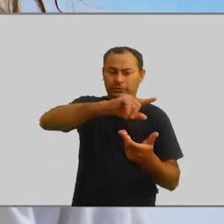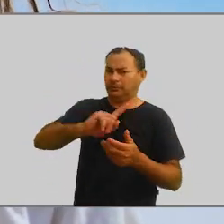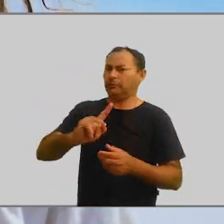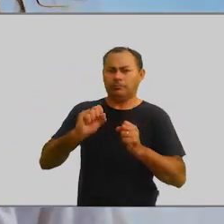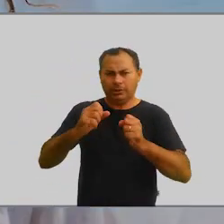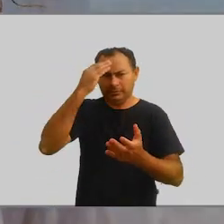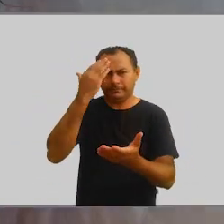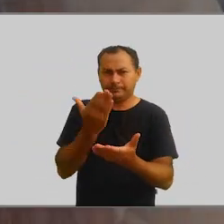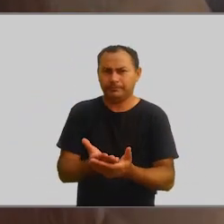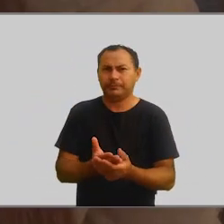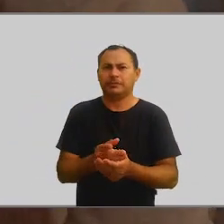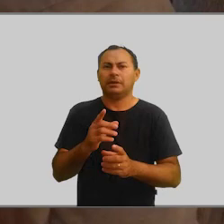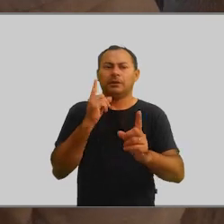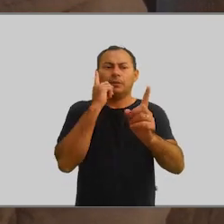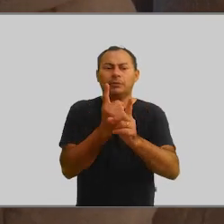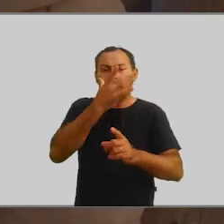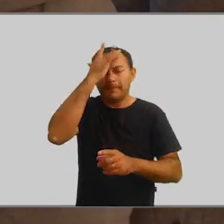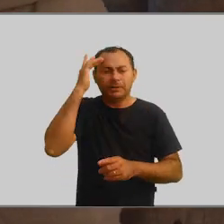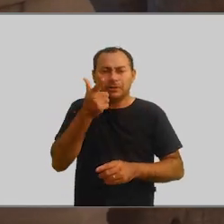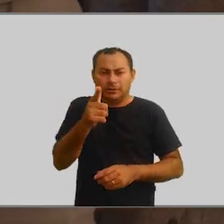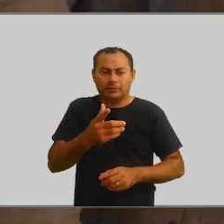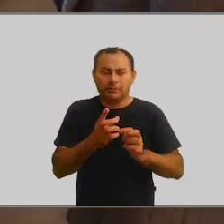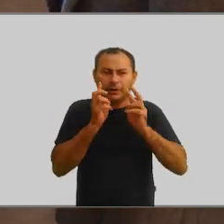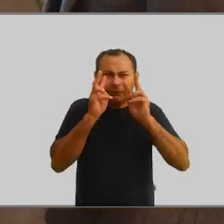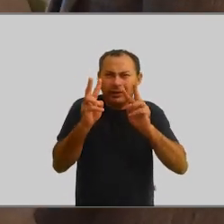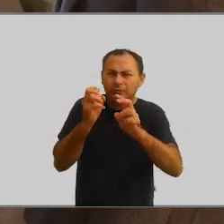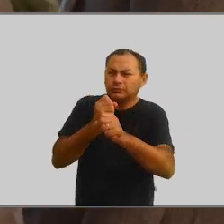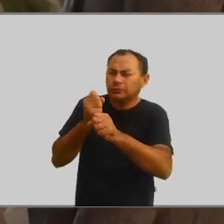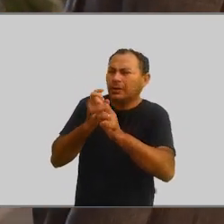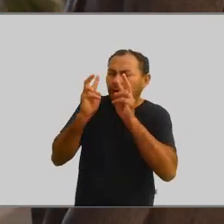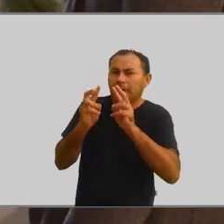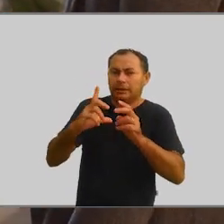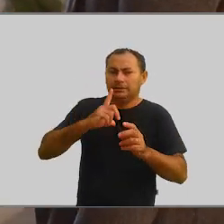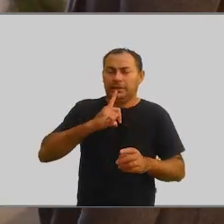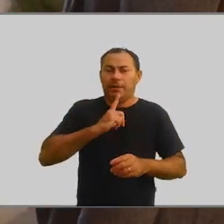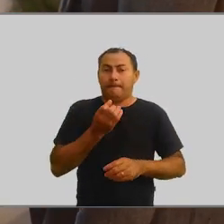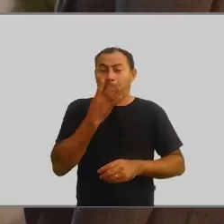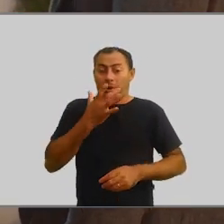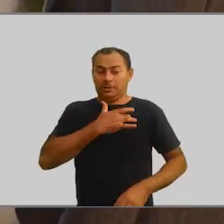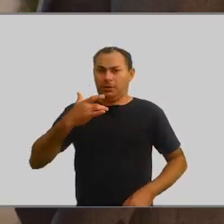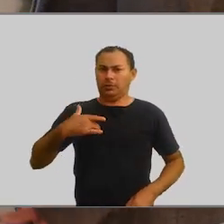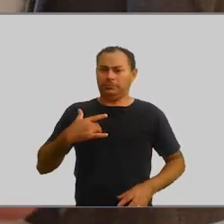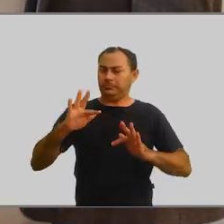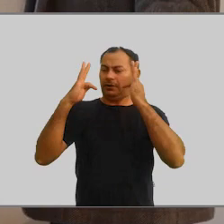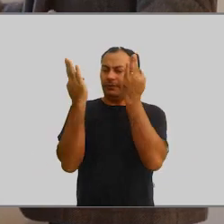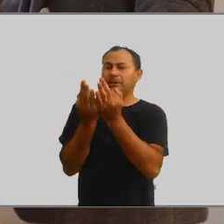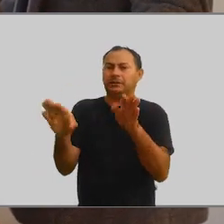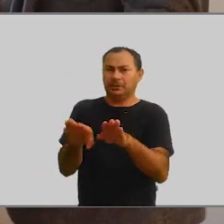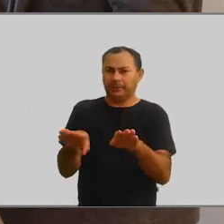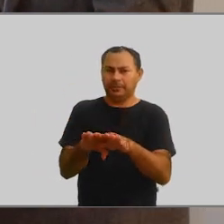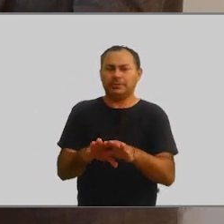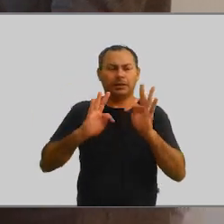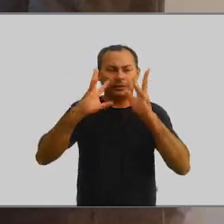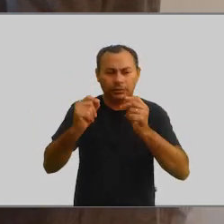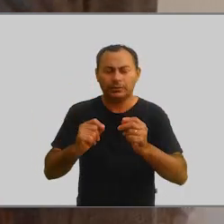pode acreditar. Quando encontramos uma pessoa que não víamos há muitos anos, se ela estiver com boa saúde, e a família dela